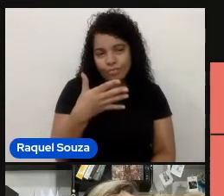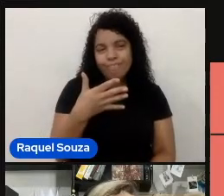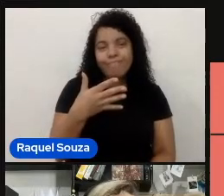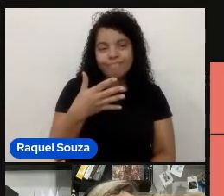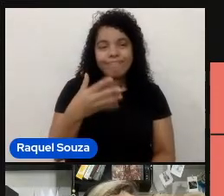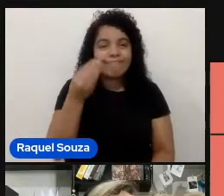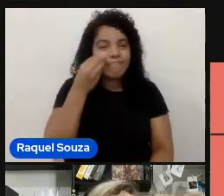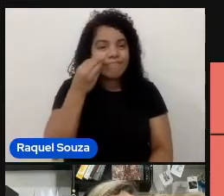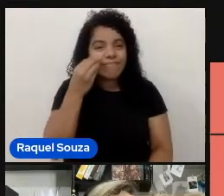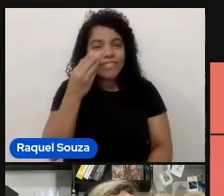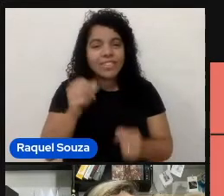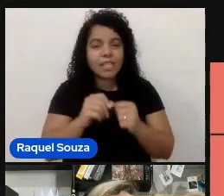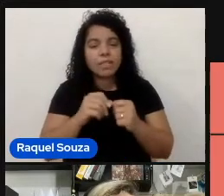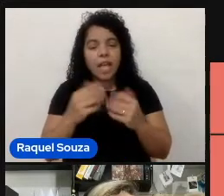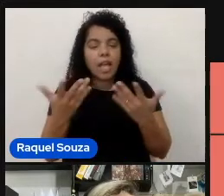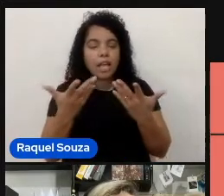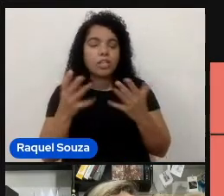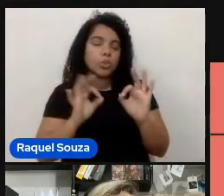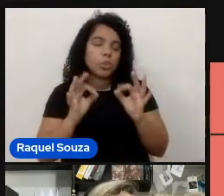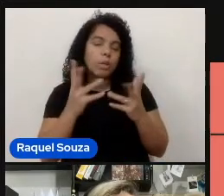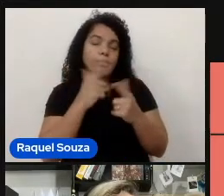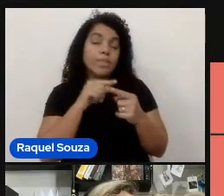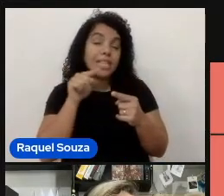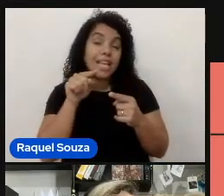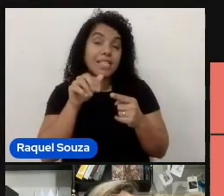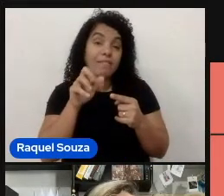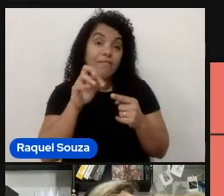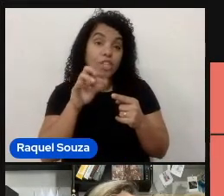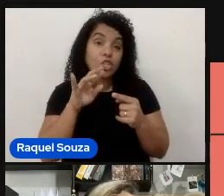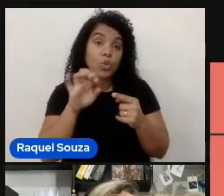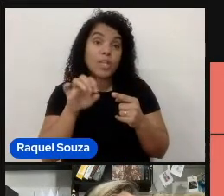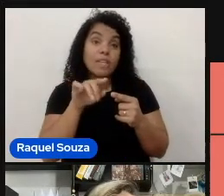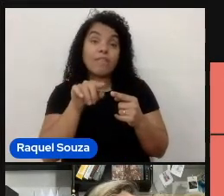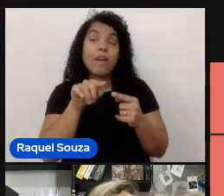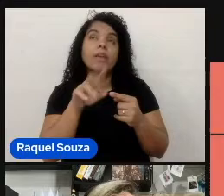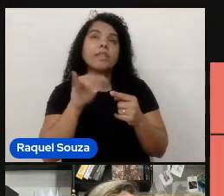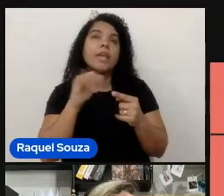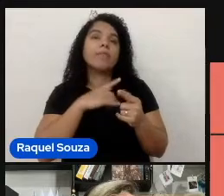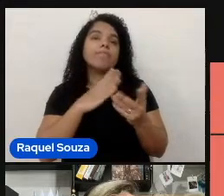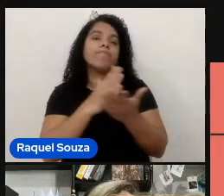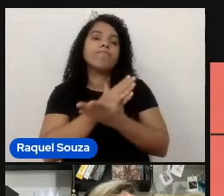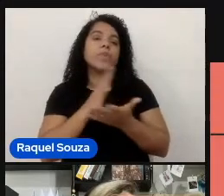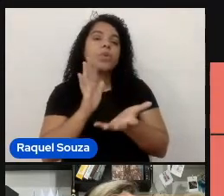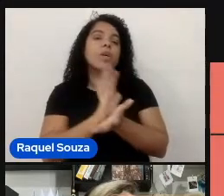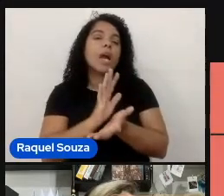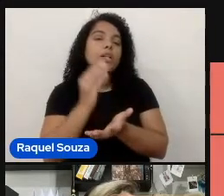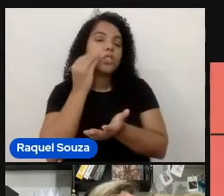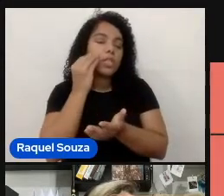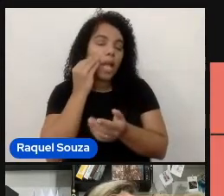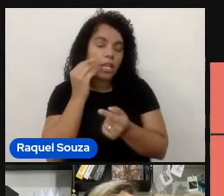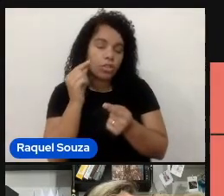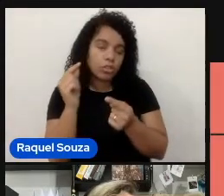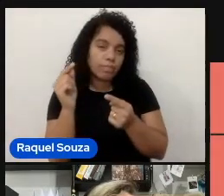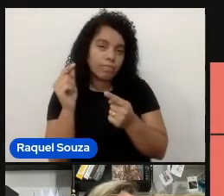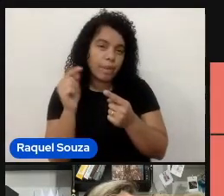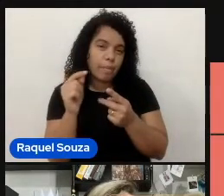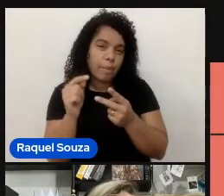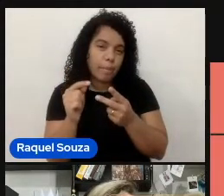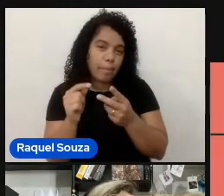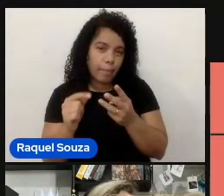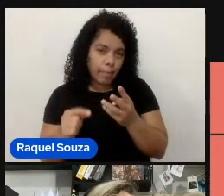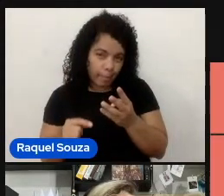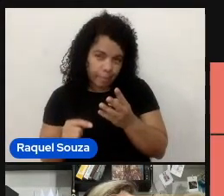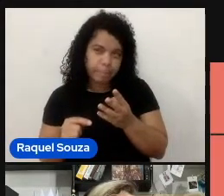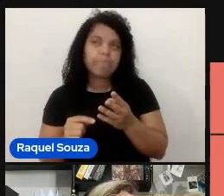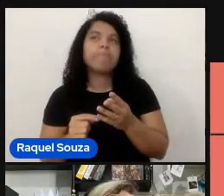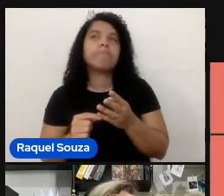bonitinho, e nessa feature a gente definiu que vamos ter alguns casos de testes. Dentro desses casos de